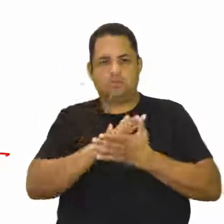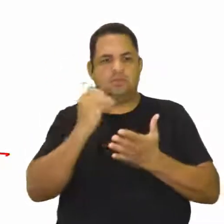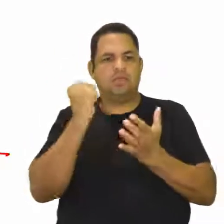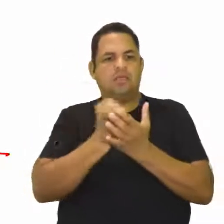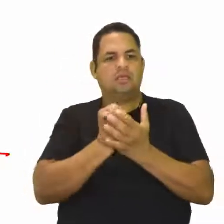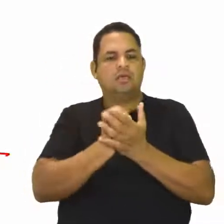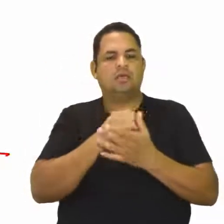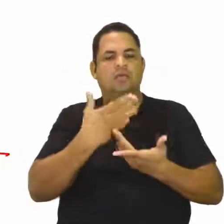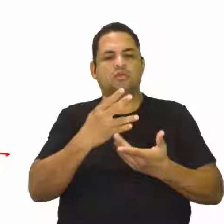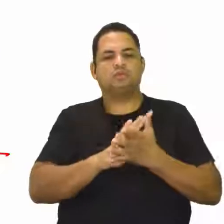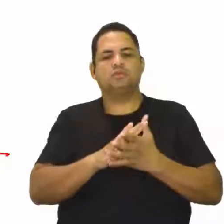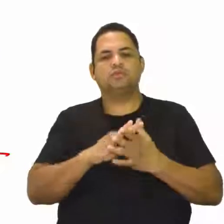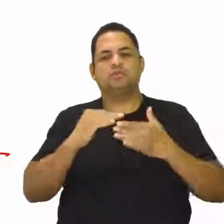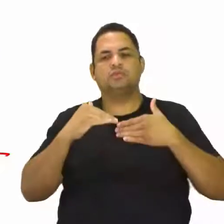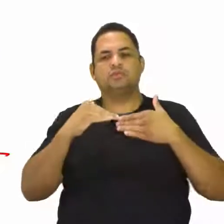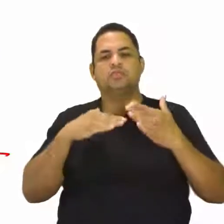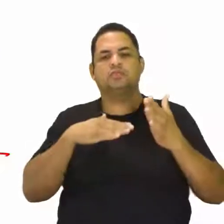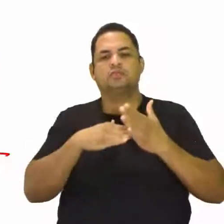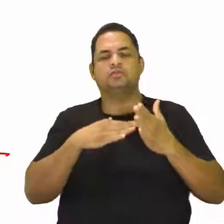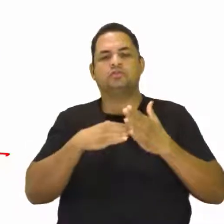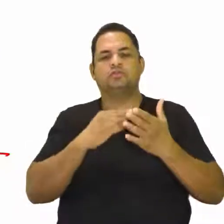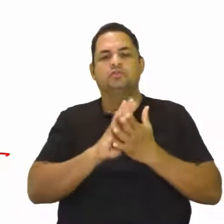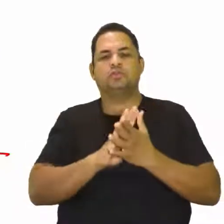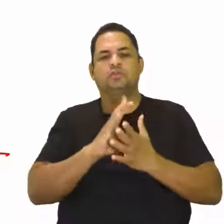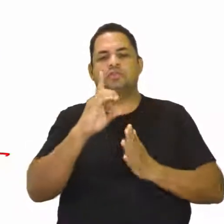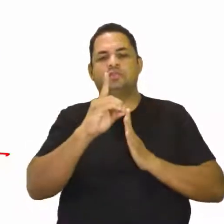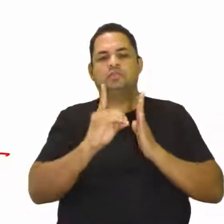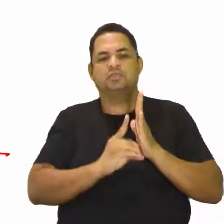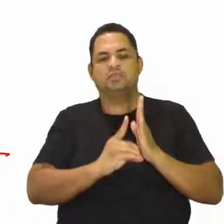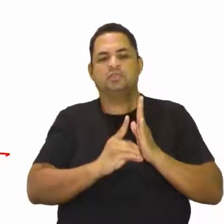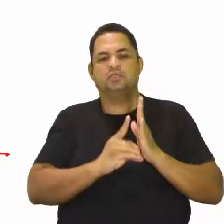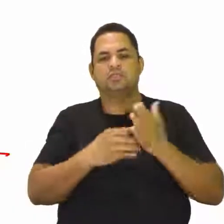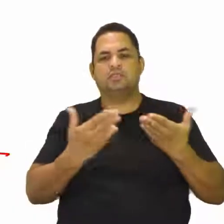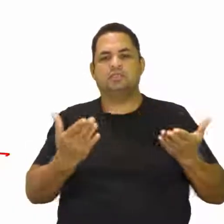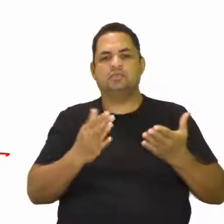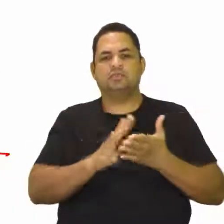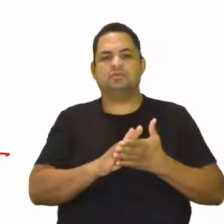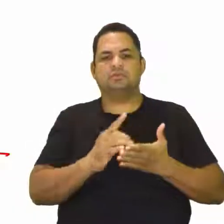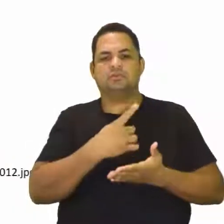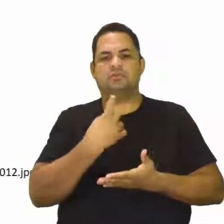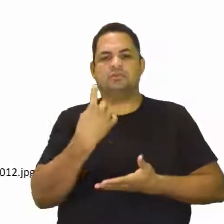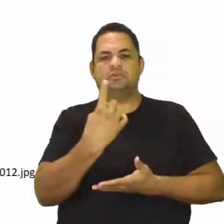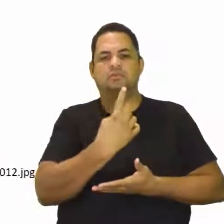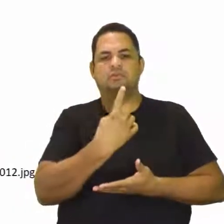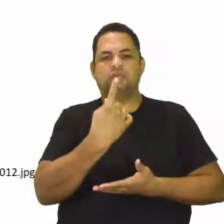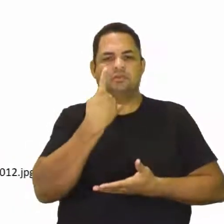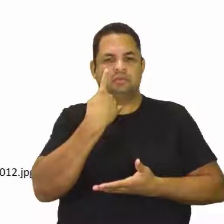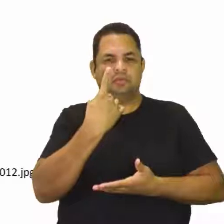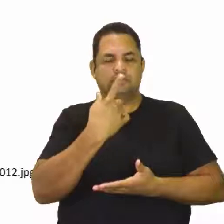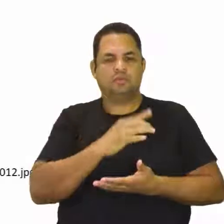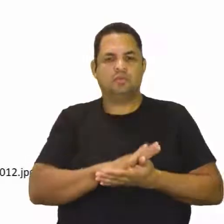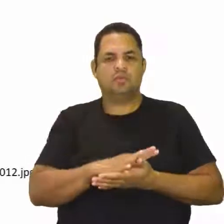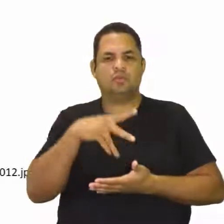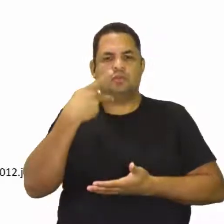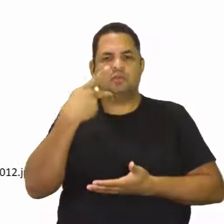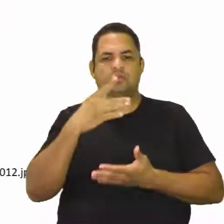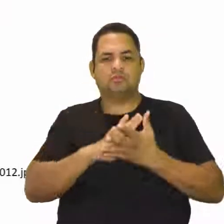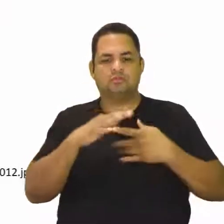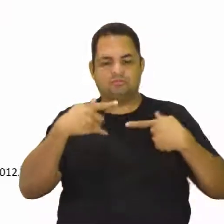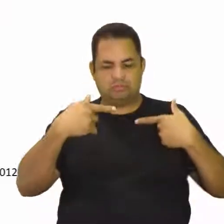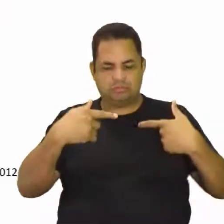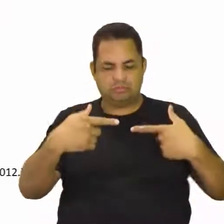décadas. Conflito que existe até hoje. Inclusive, esses dias, nós estamos aí, quando a gente fala sobre esse